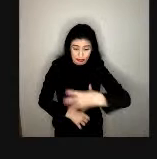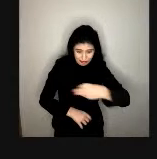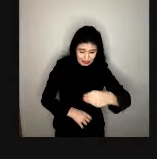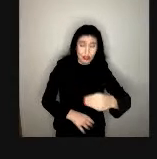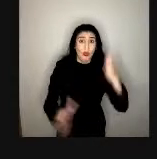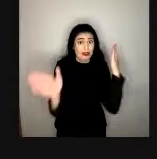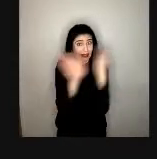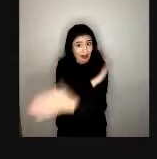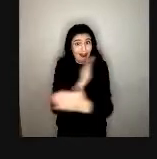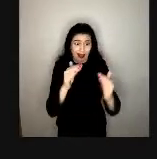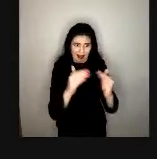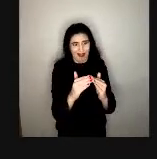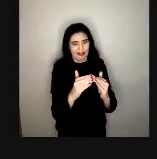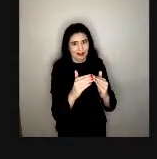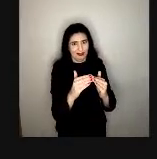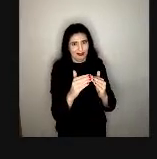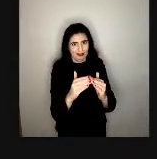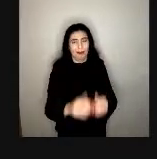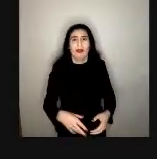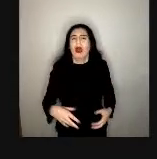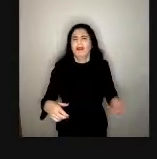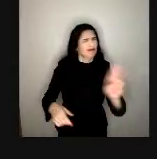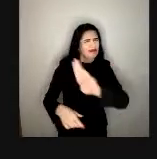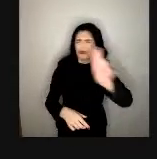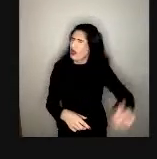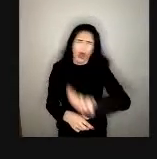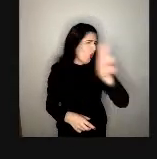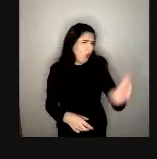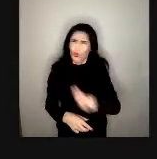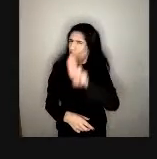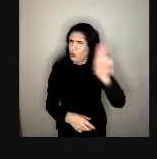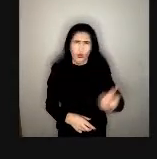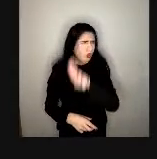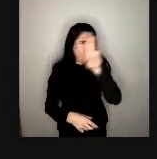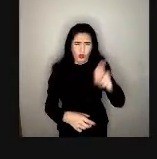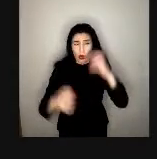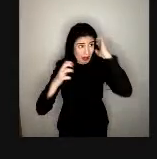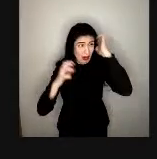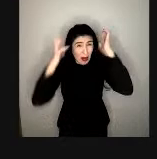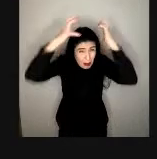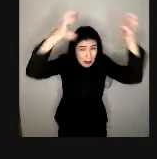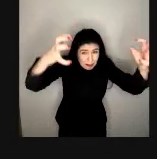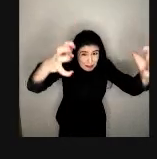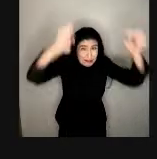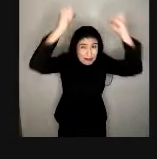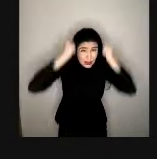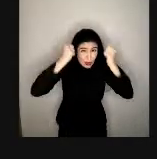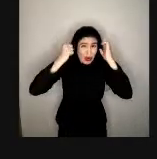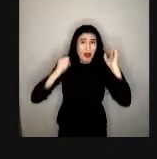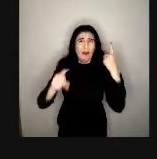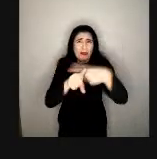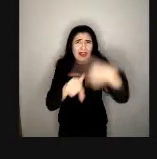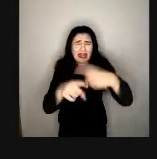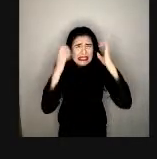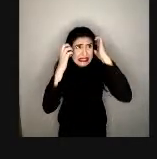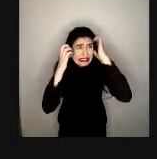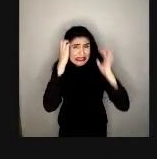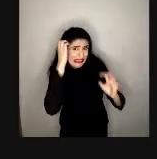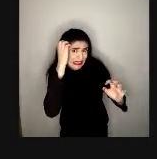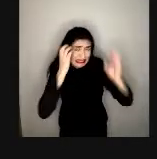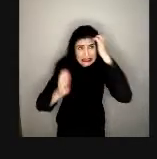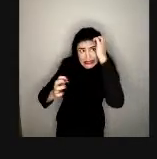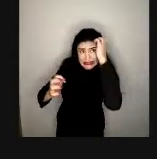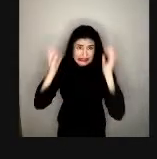numa dessas vezes ela foi sem a peruca porque ela tinha uma alergia enorme. Na volta, o marido disse que